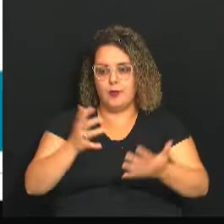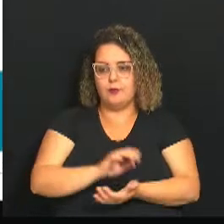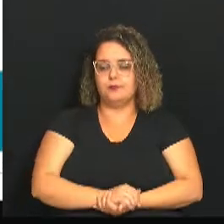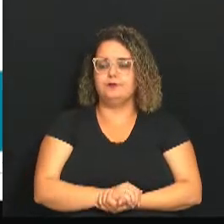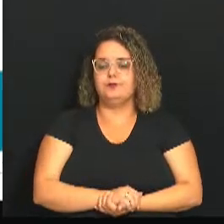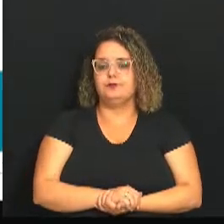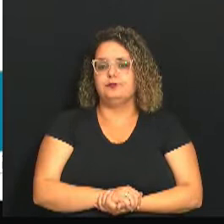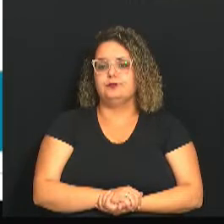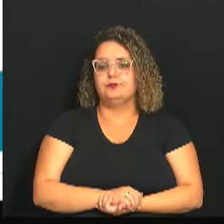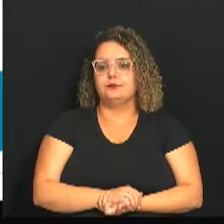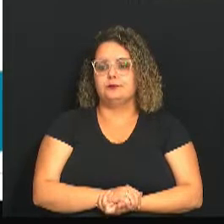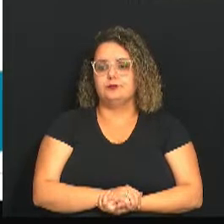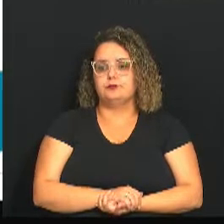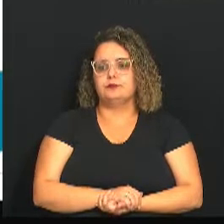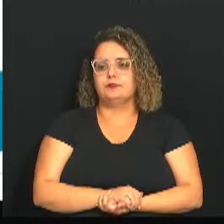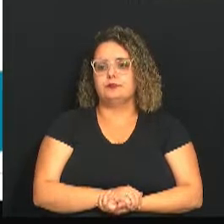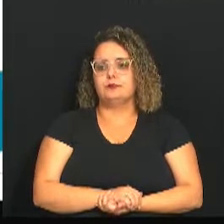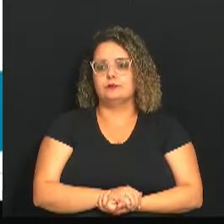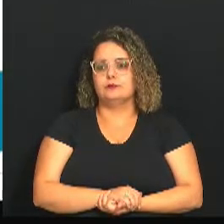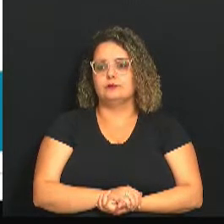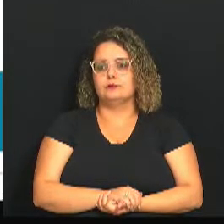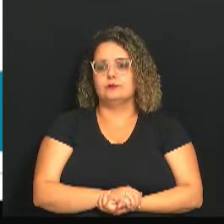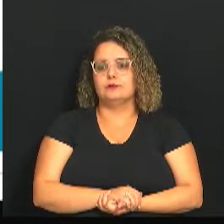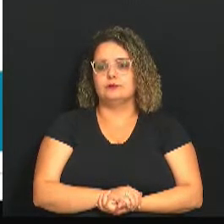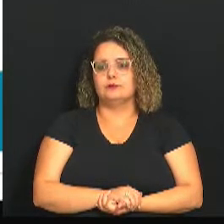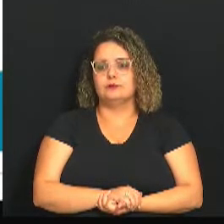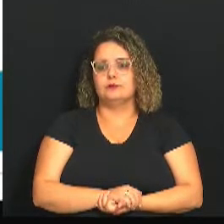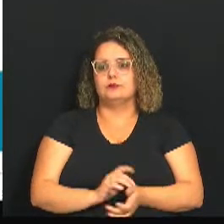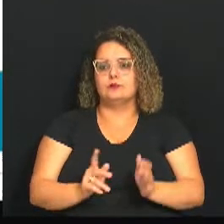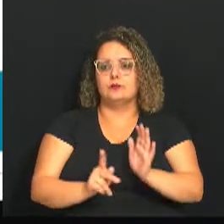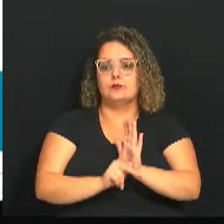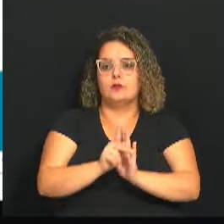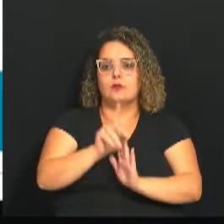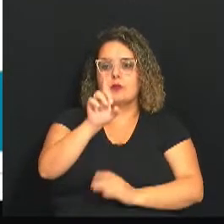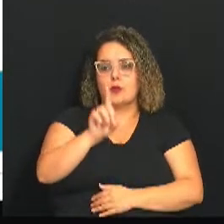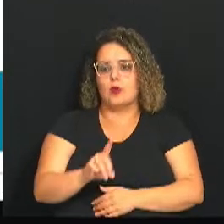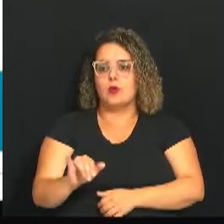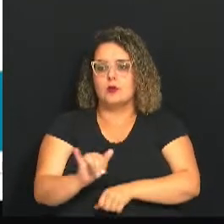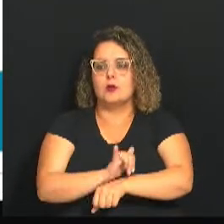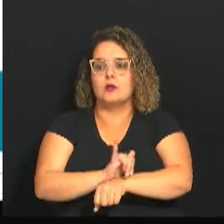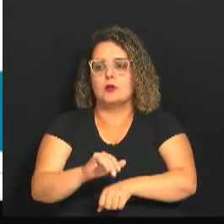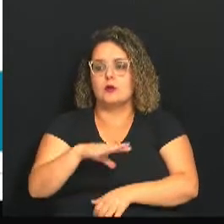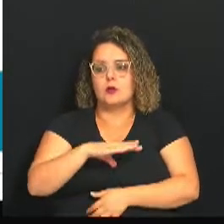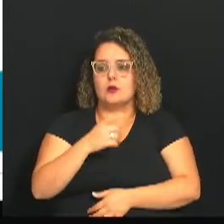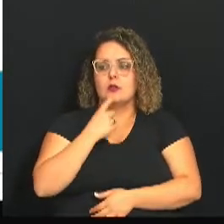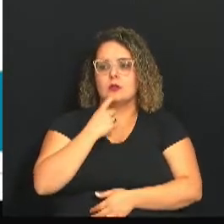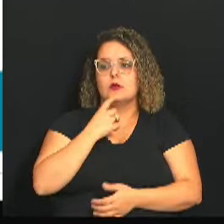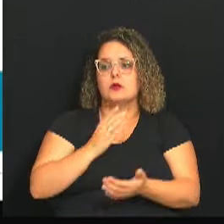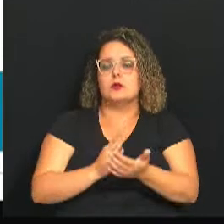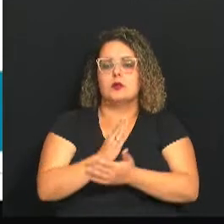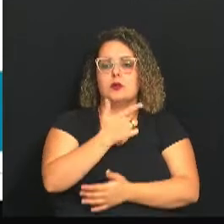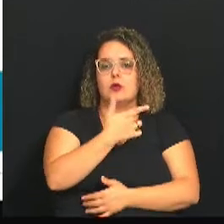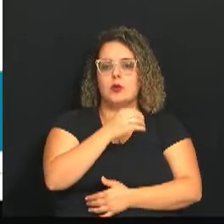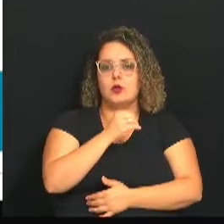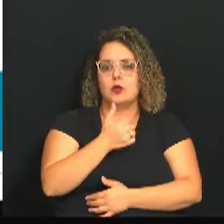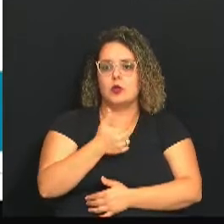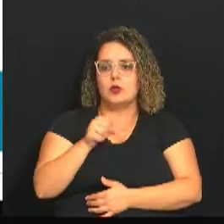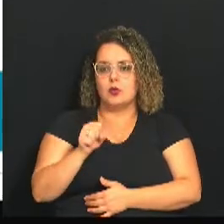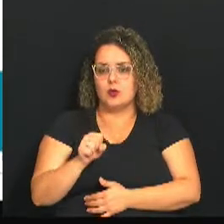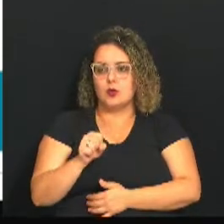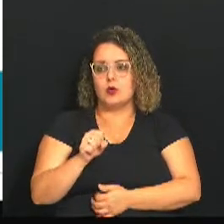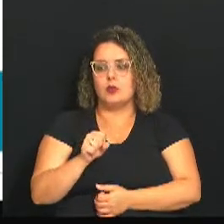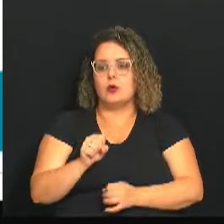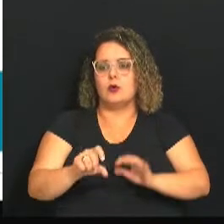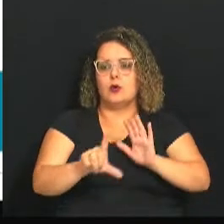Aqui, né, um comentário, né, do Plano Diretor Estratégico para a cidade de Campinas, que foi aprovado em 2018, ele